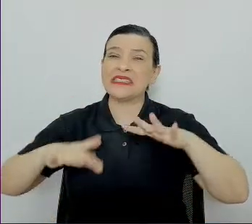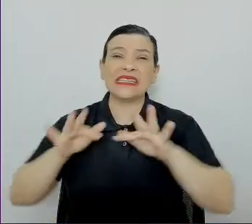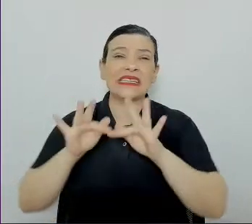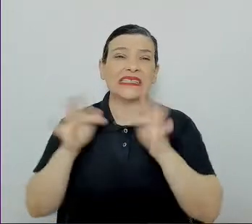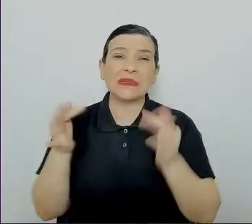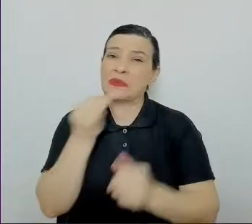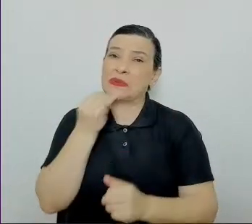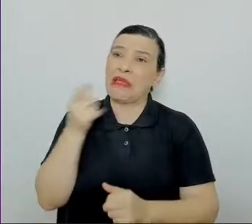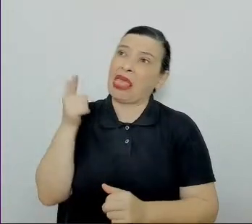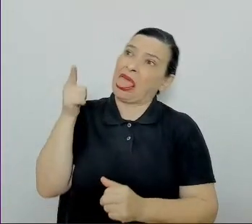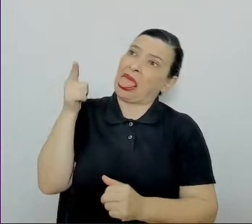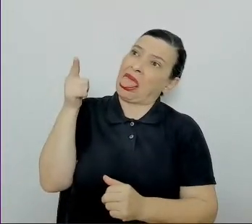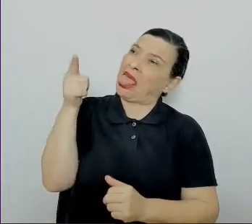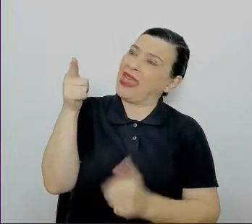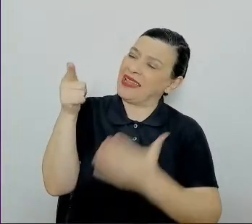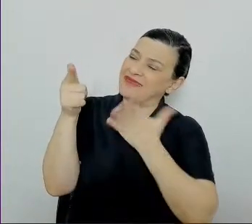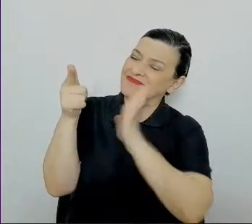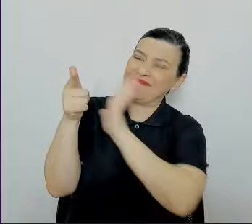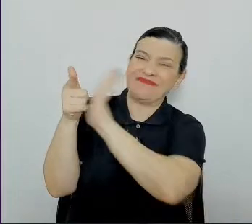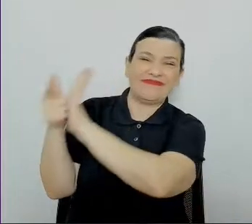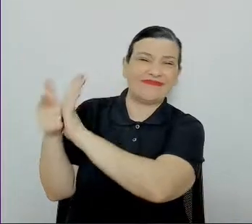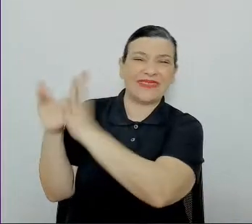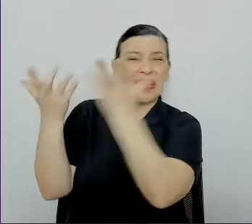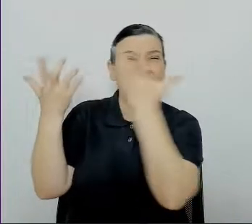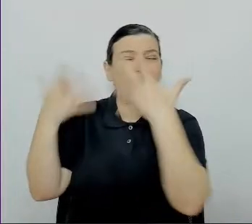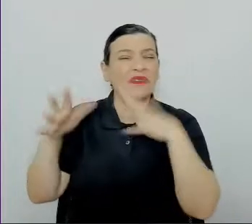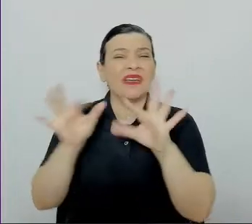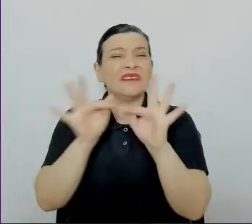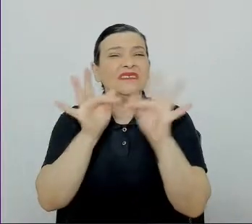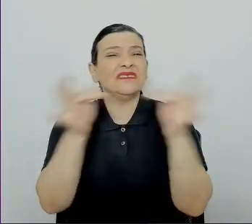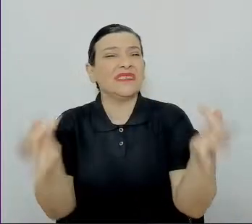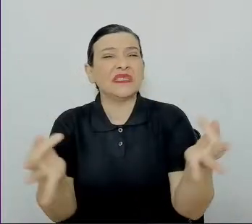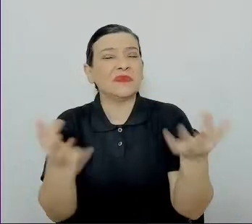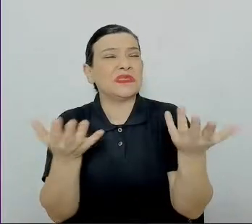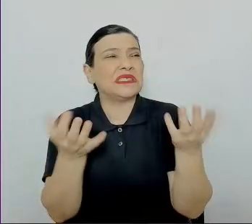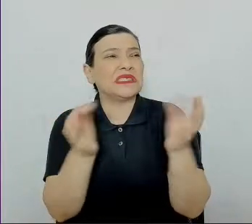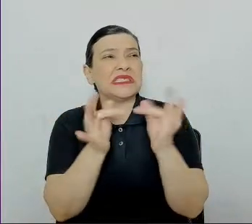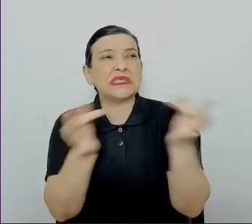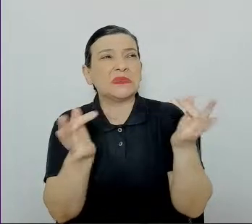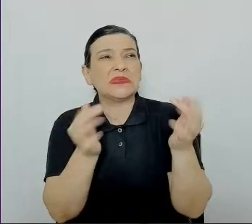alguma coisa para ter colocado aquele buraco. Então tem um propósito atrás de tudo.